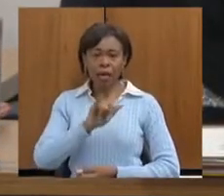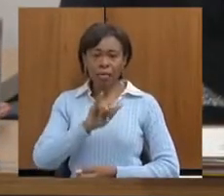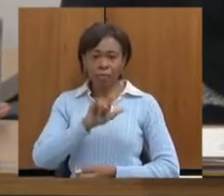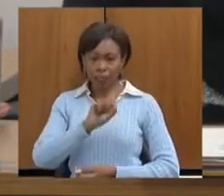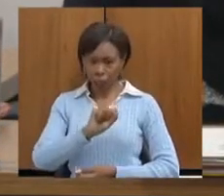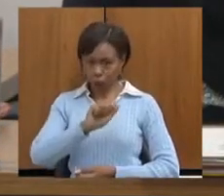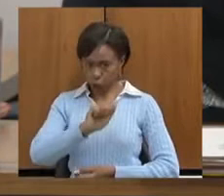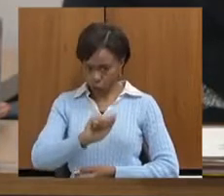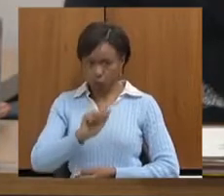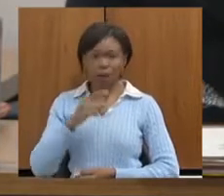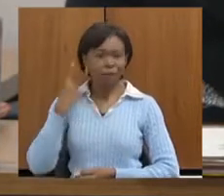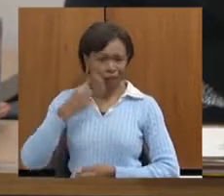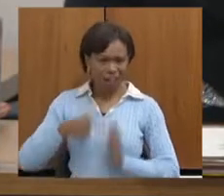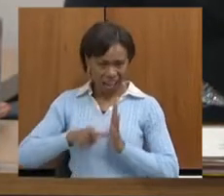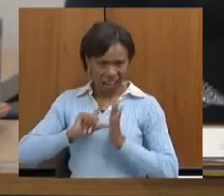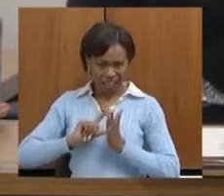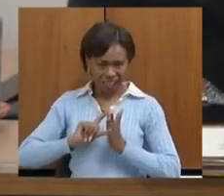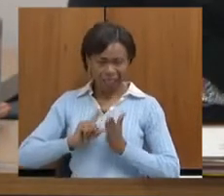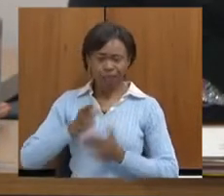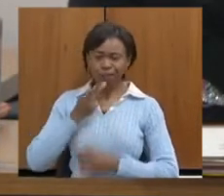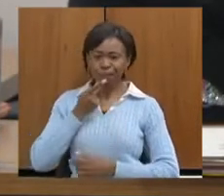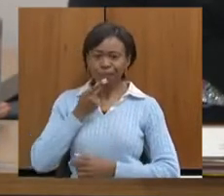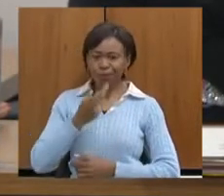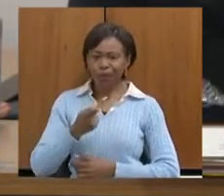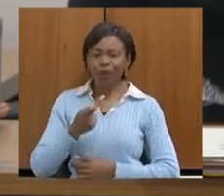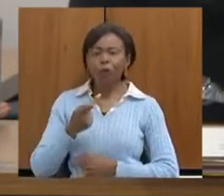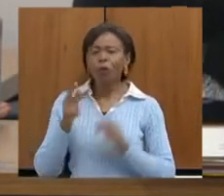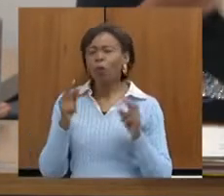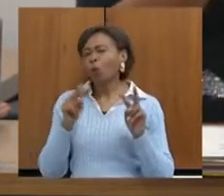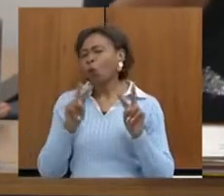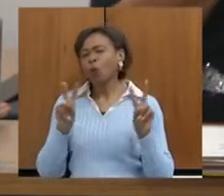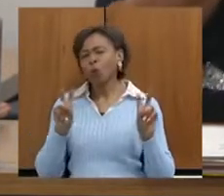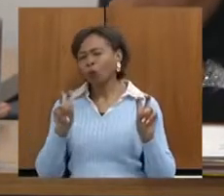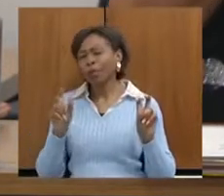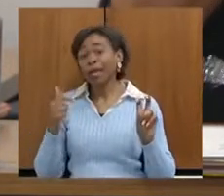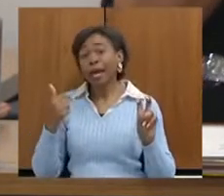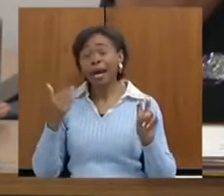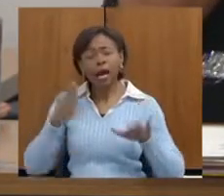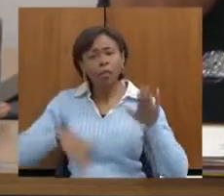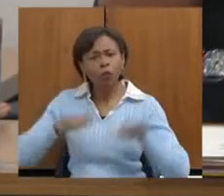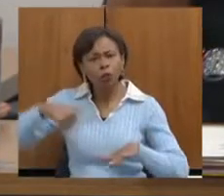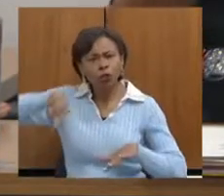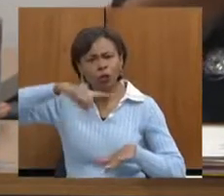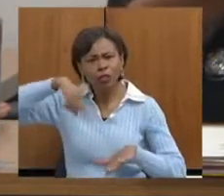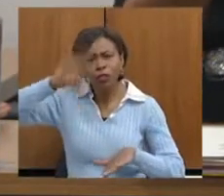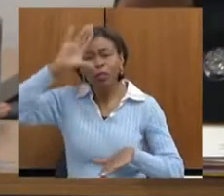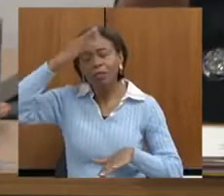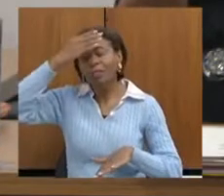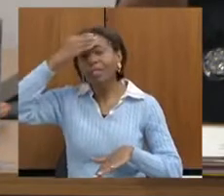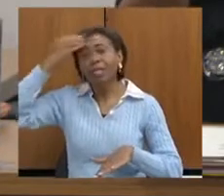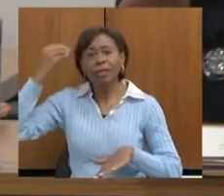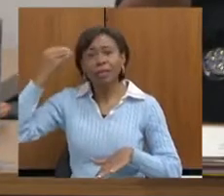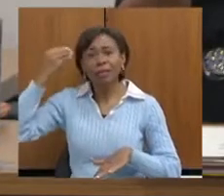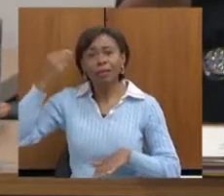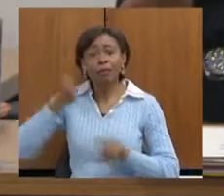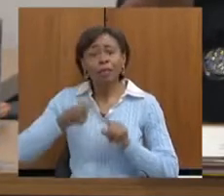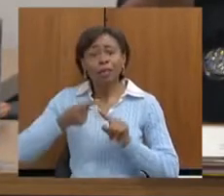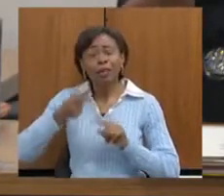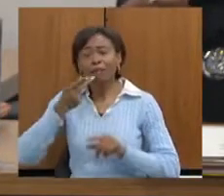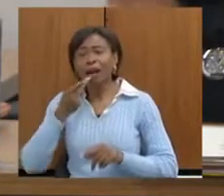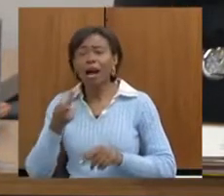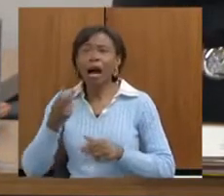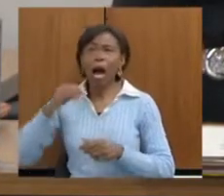anterior uma coisa que eu acho que a gente esquece também que a gente fala tanto de perda de